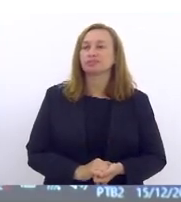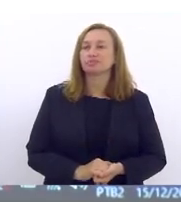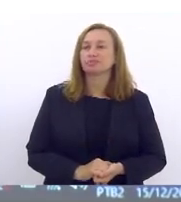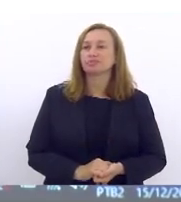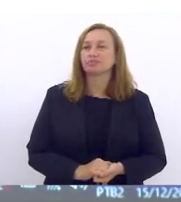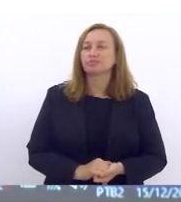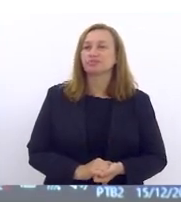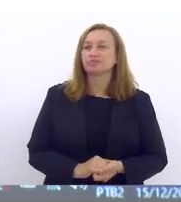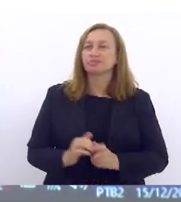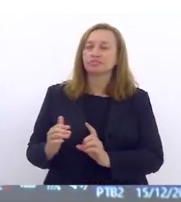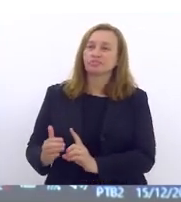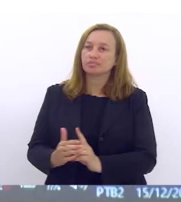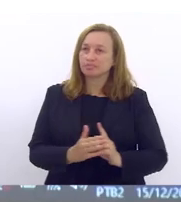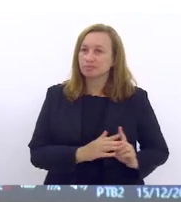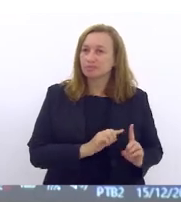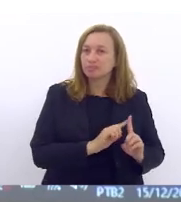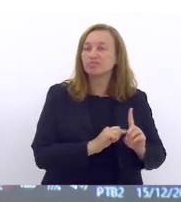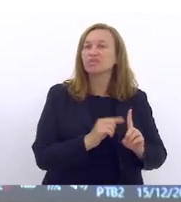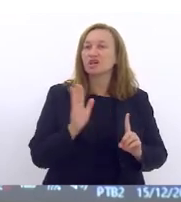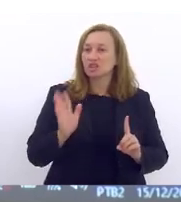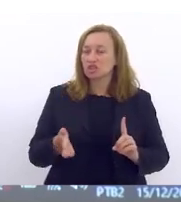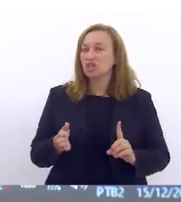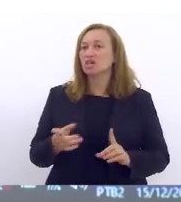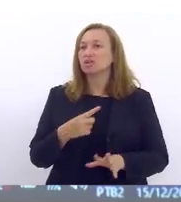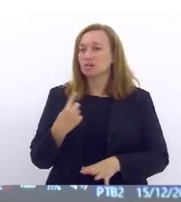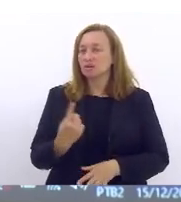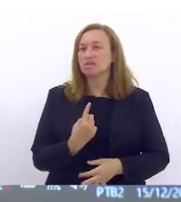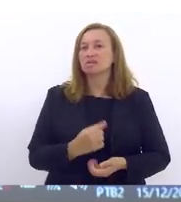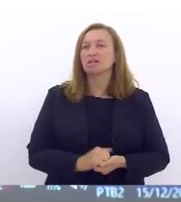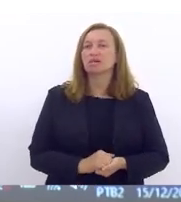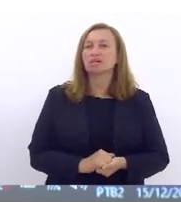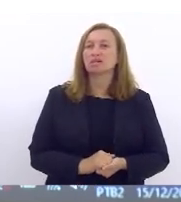Dessas acolhidas, as que já eram nossas gestantes,